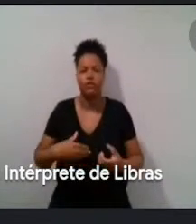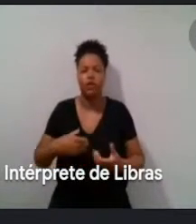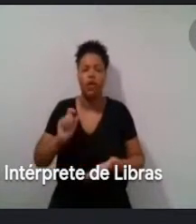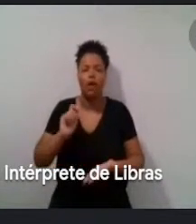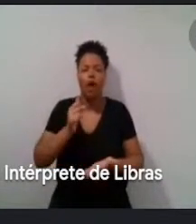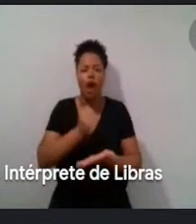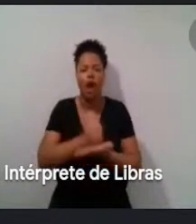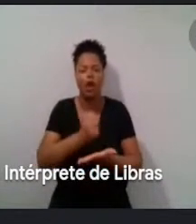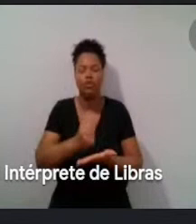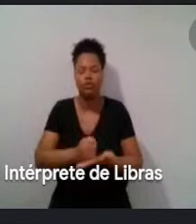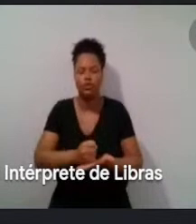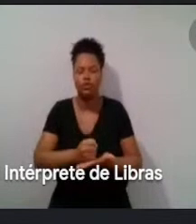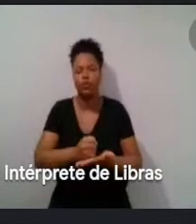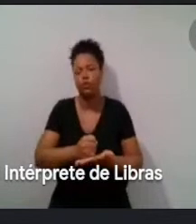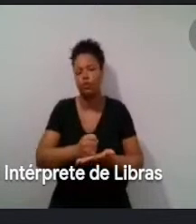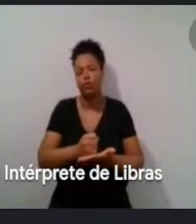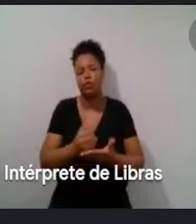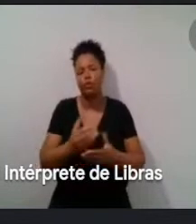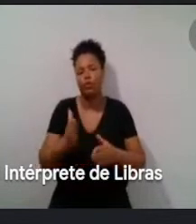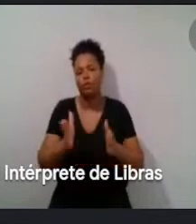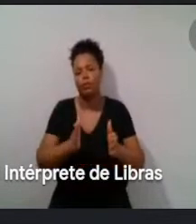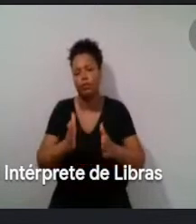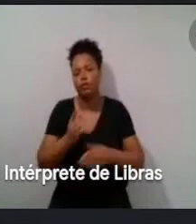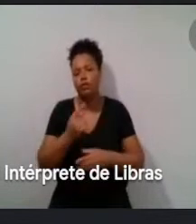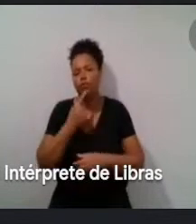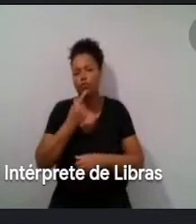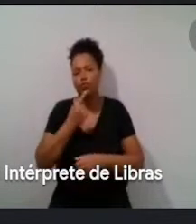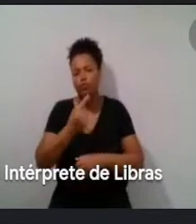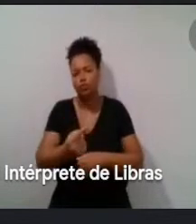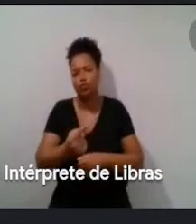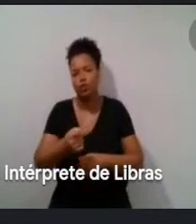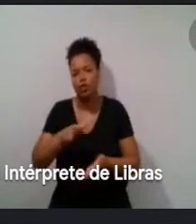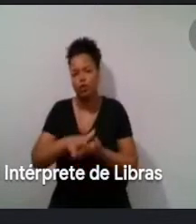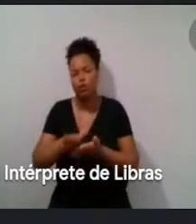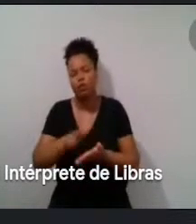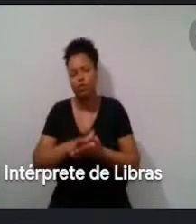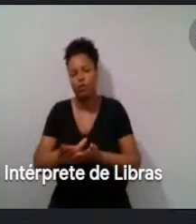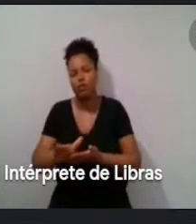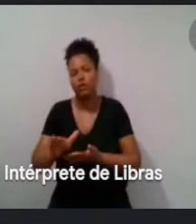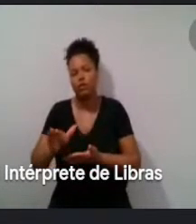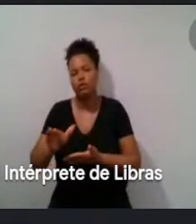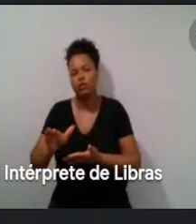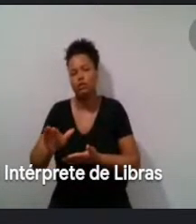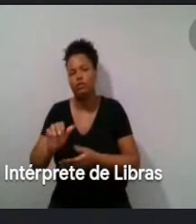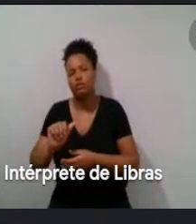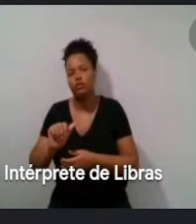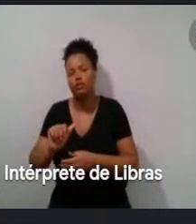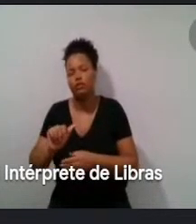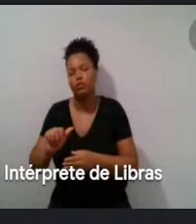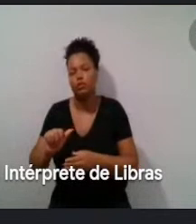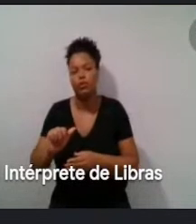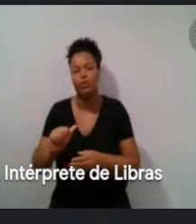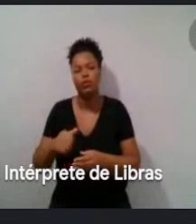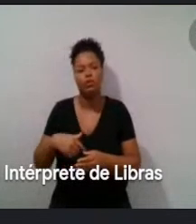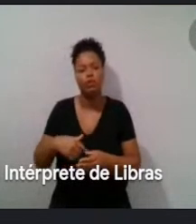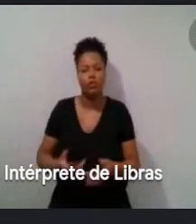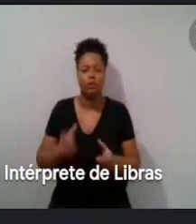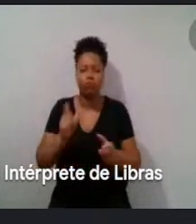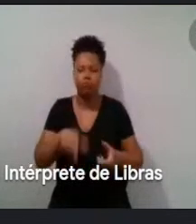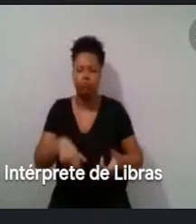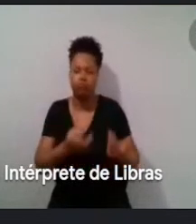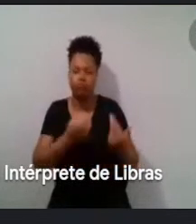Cristalândia, pelo prazo de um ano, a partir da publicação do ato pelo órgão de origem, nos termos do voto do relator, por